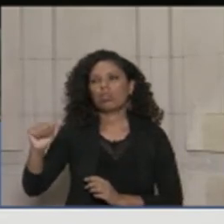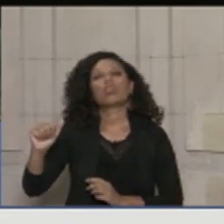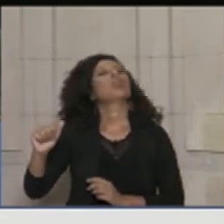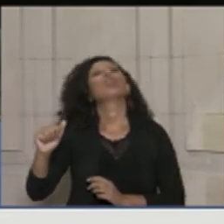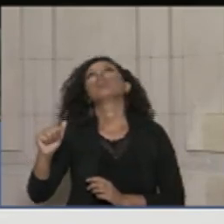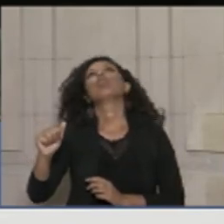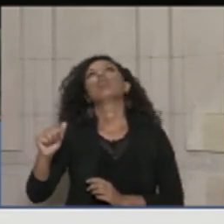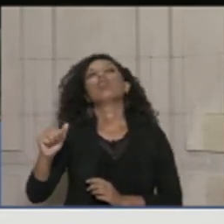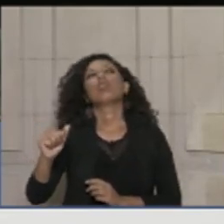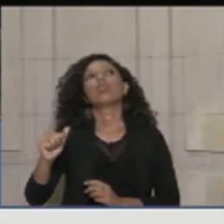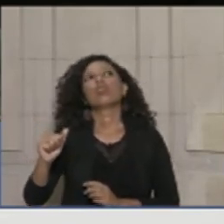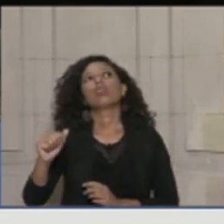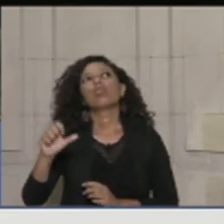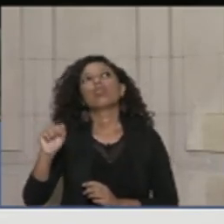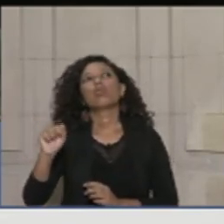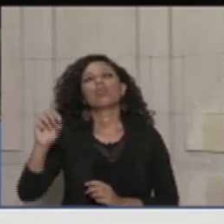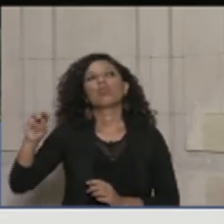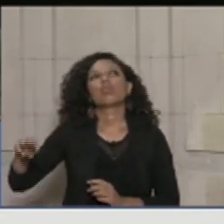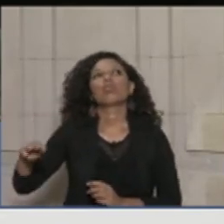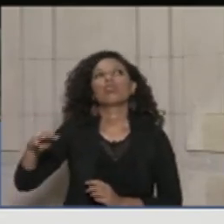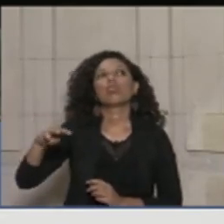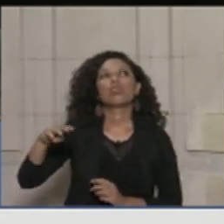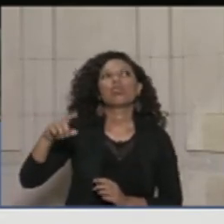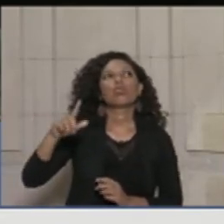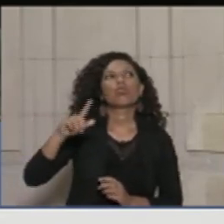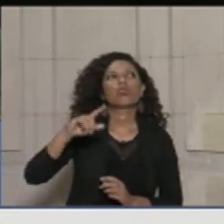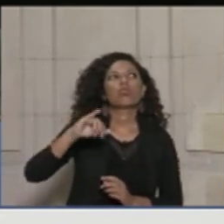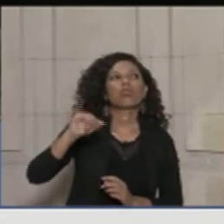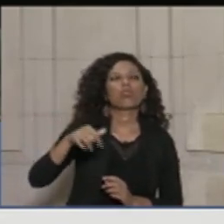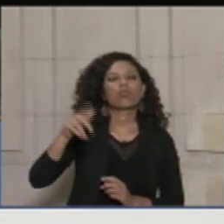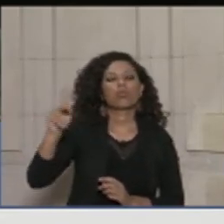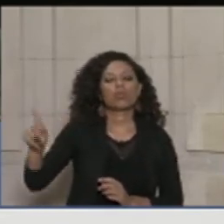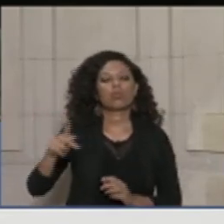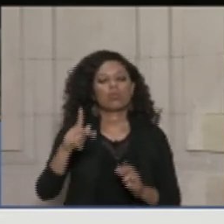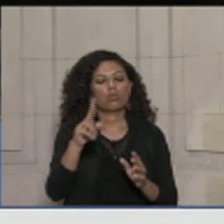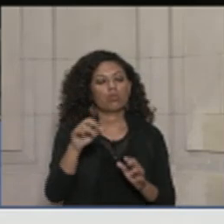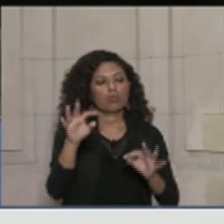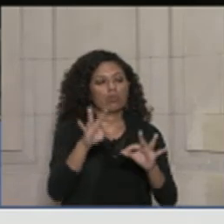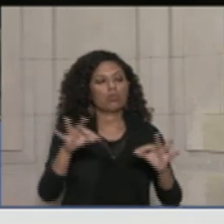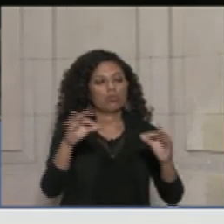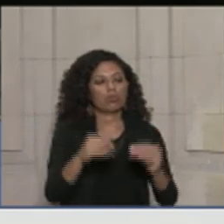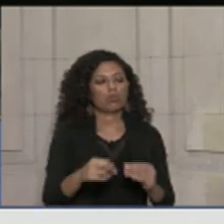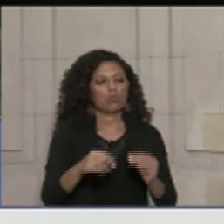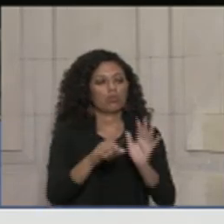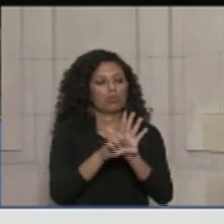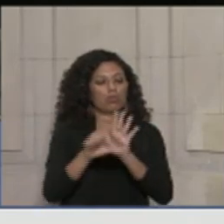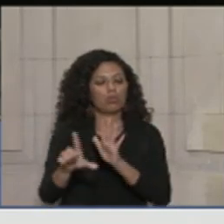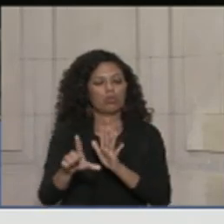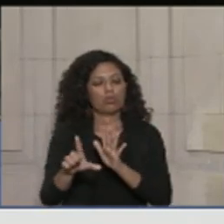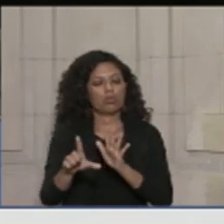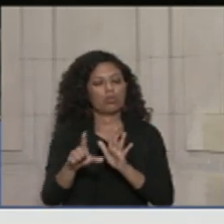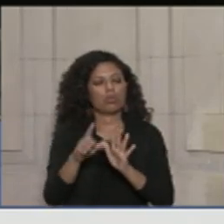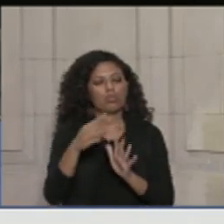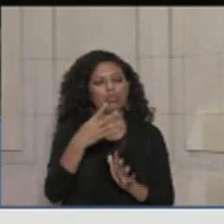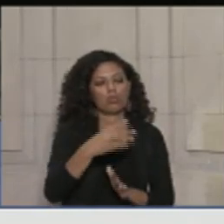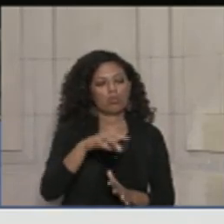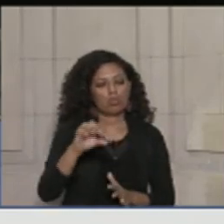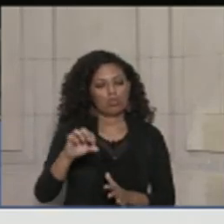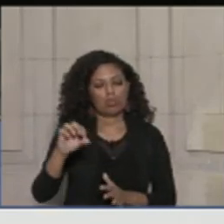2089-A/2016, de autoria dos deputados Samuel Malafaia e Jorge Pisciani, veto total ao projeto de lei complementar número